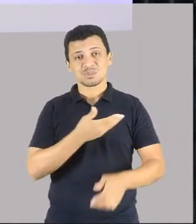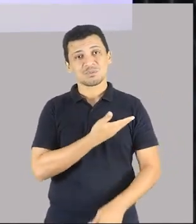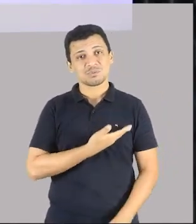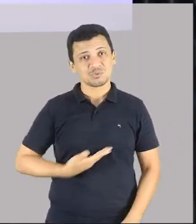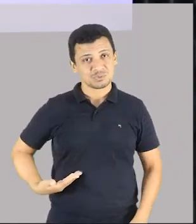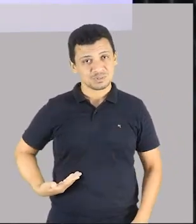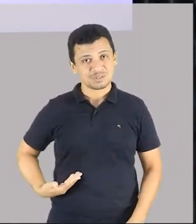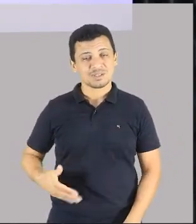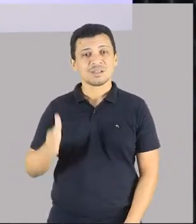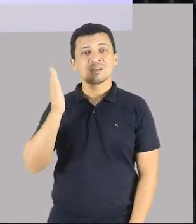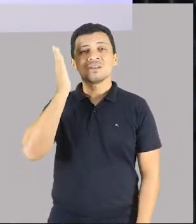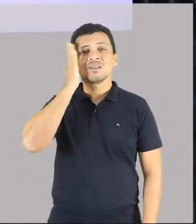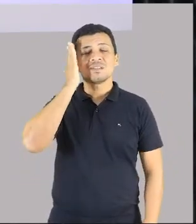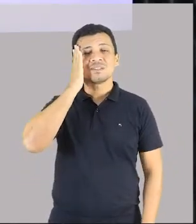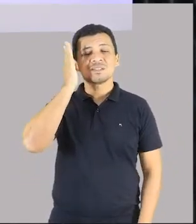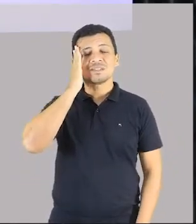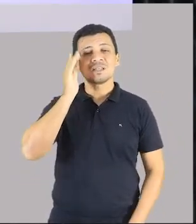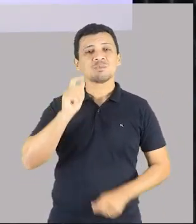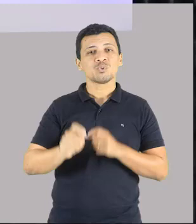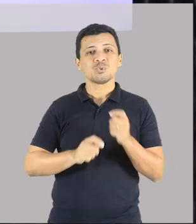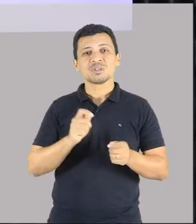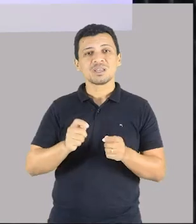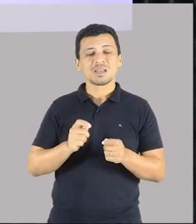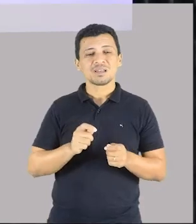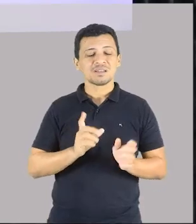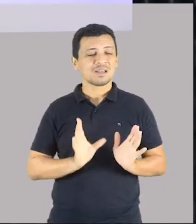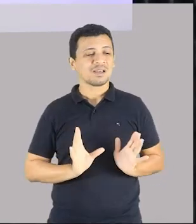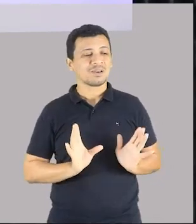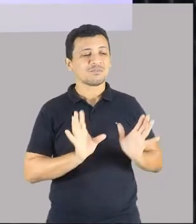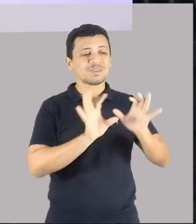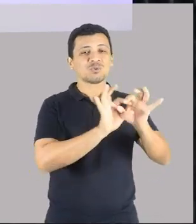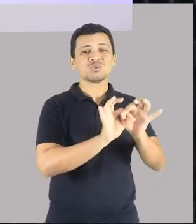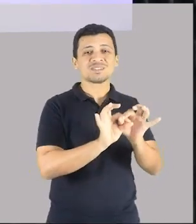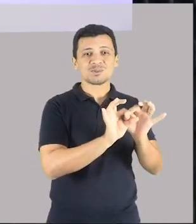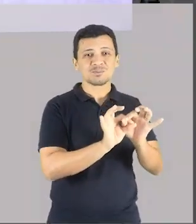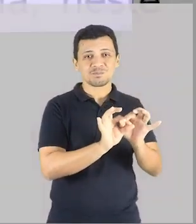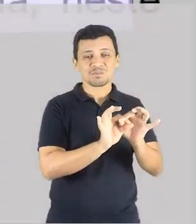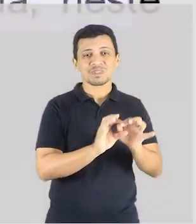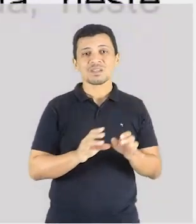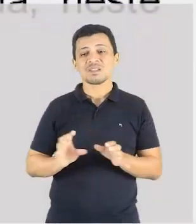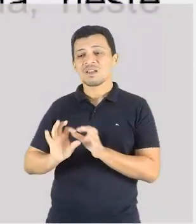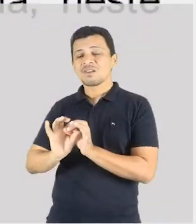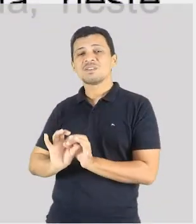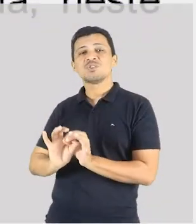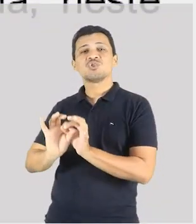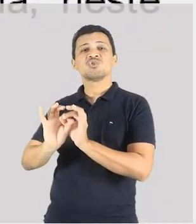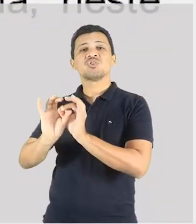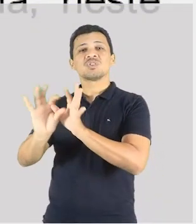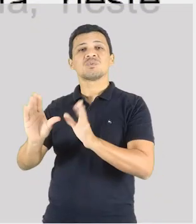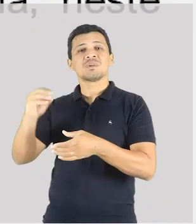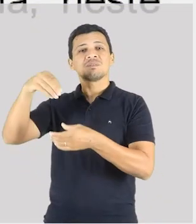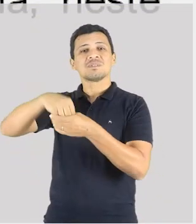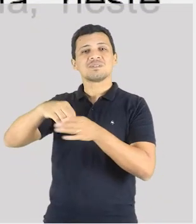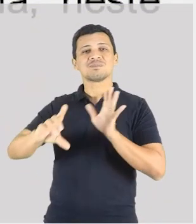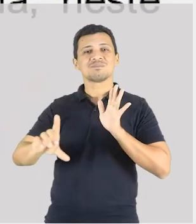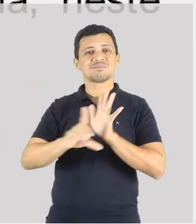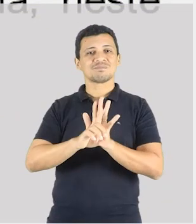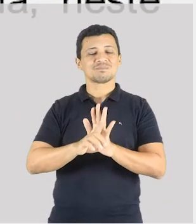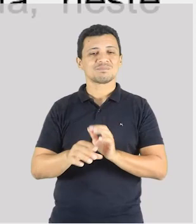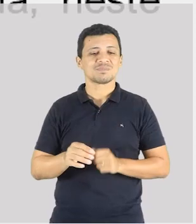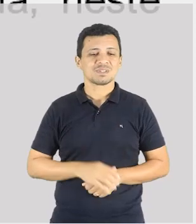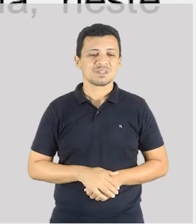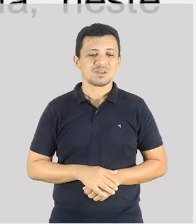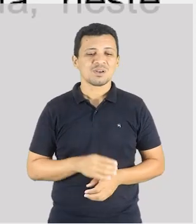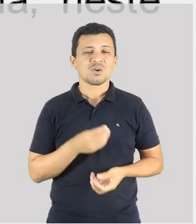nós entendemos o que é discricionariedade e o que é vinculação. Quando a administração pública exerce as